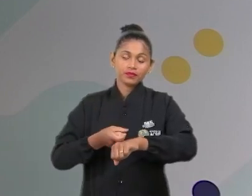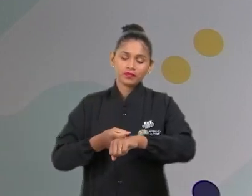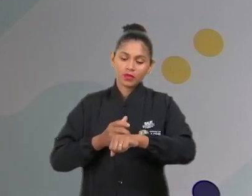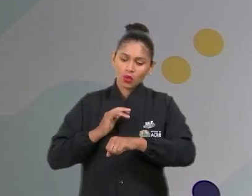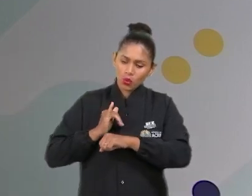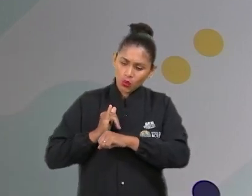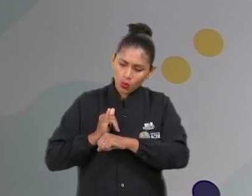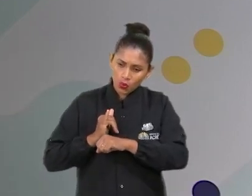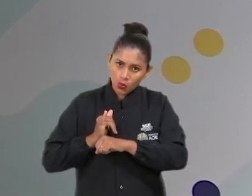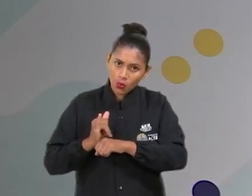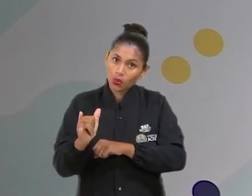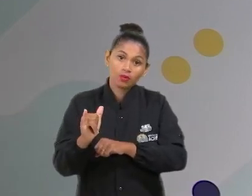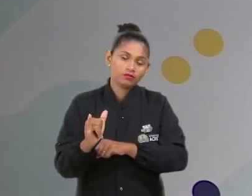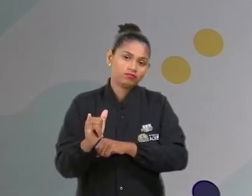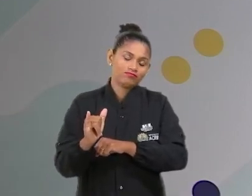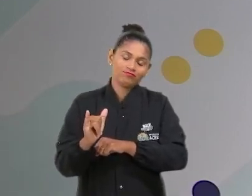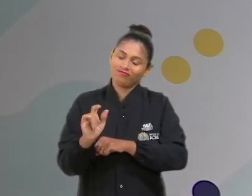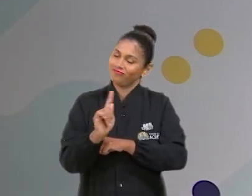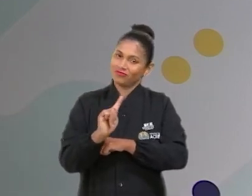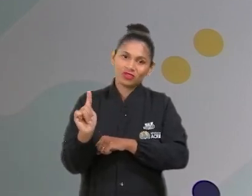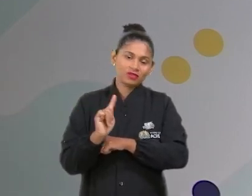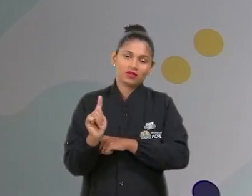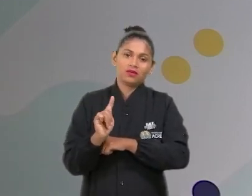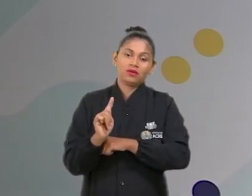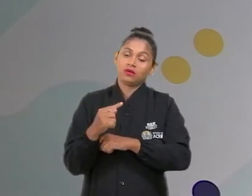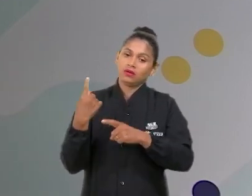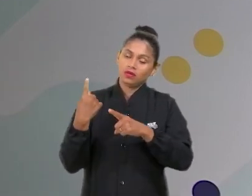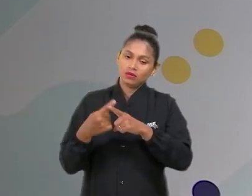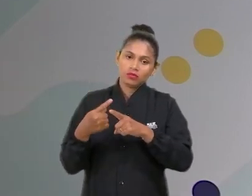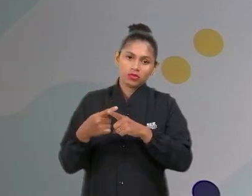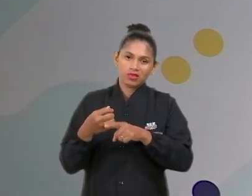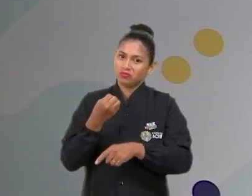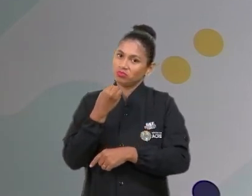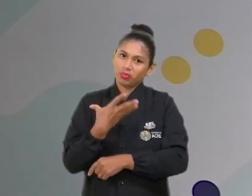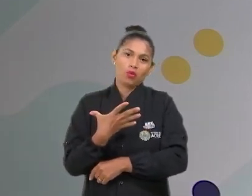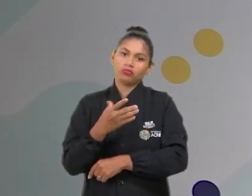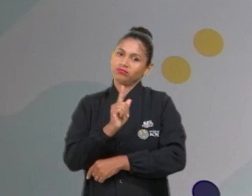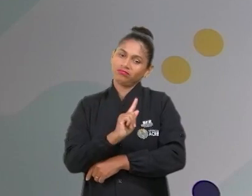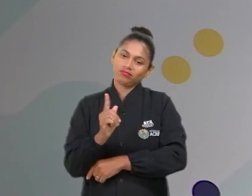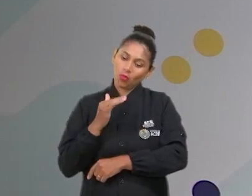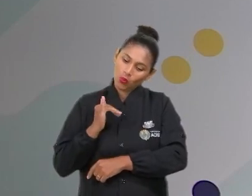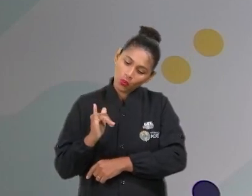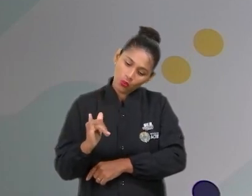suas características é que ele não é um bom condutor de eletricidade.